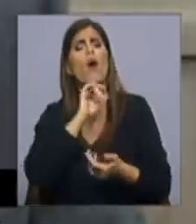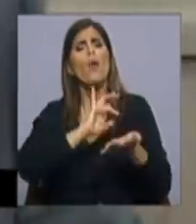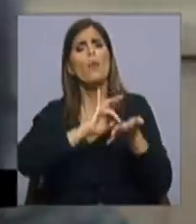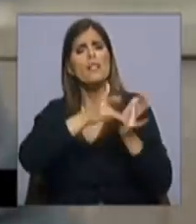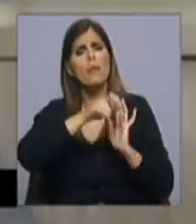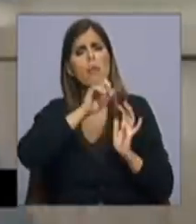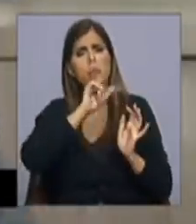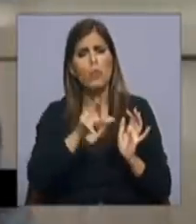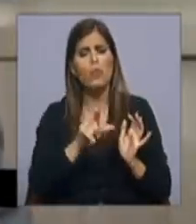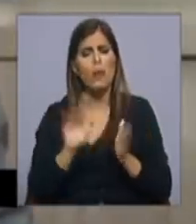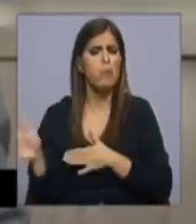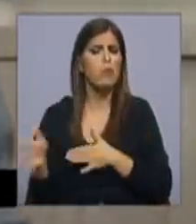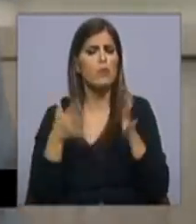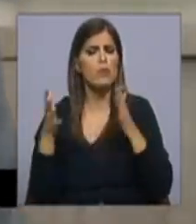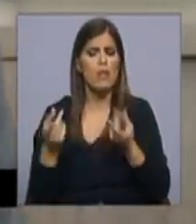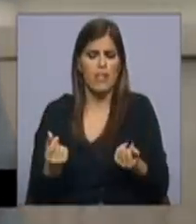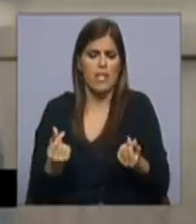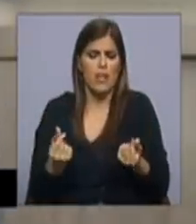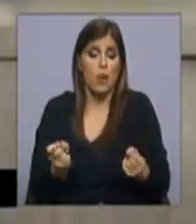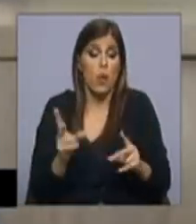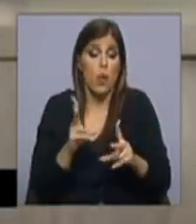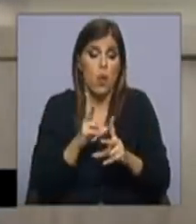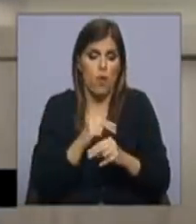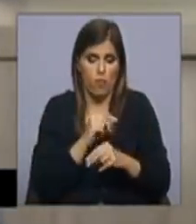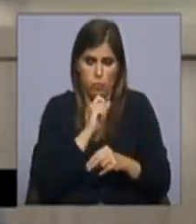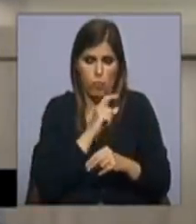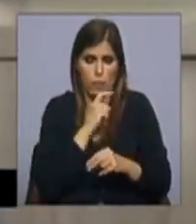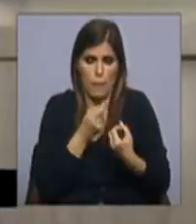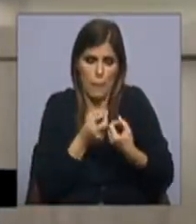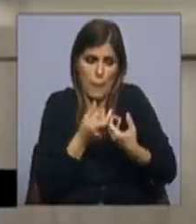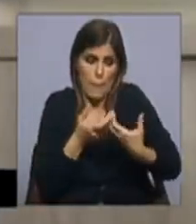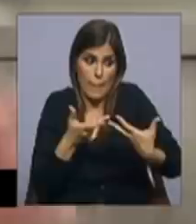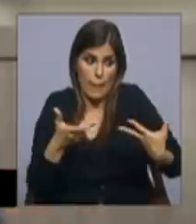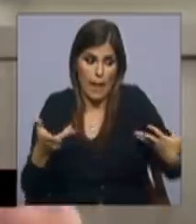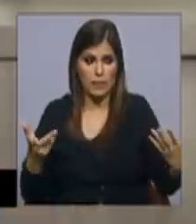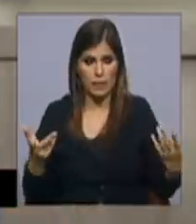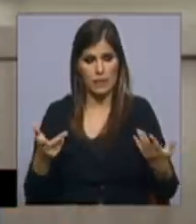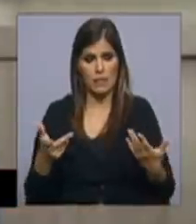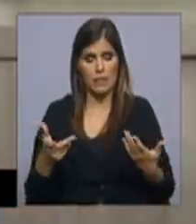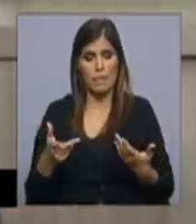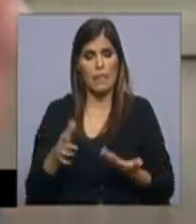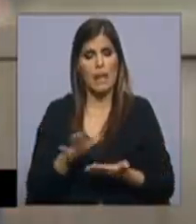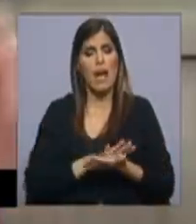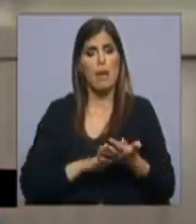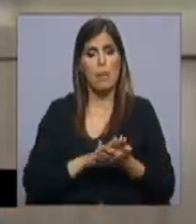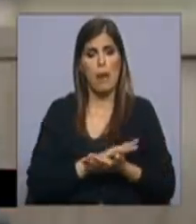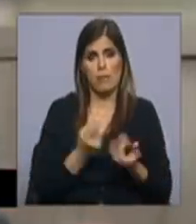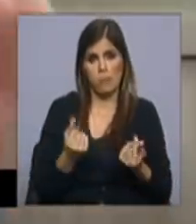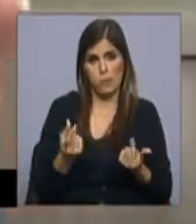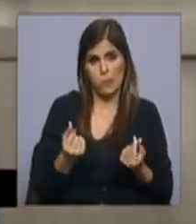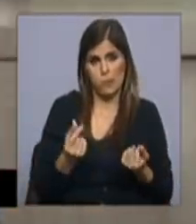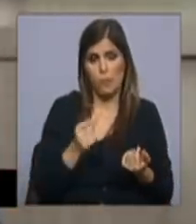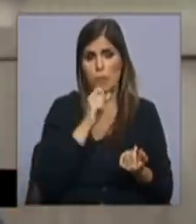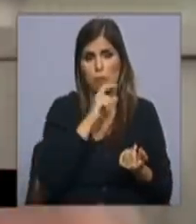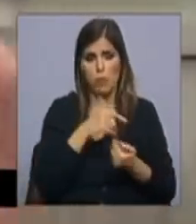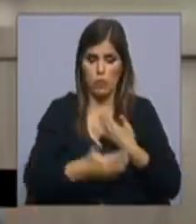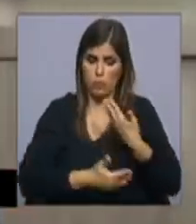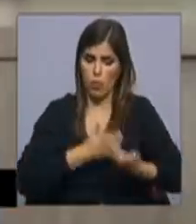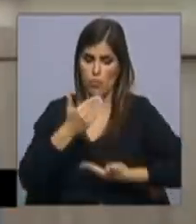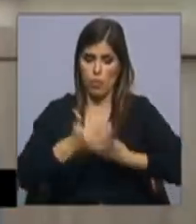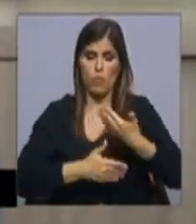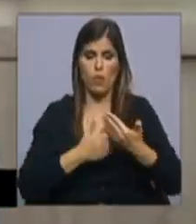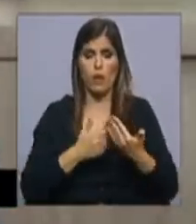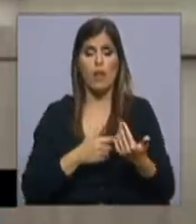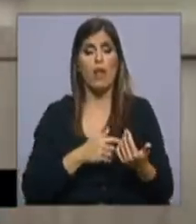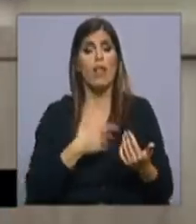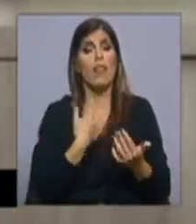estar produzindo dinheiro novo, alargar a nossa base monetária para que a gente pudesse enfrentar de